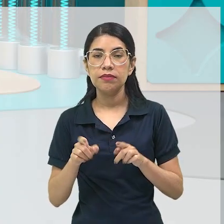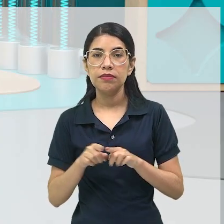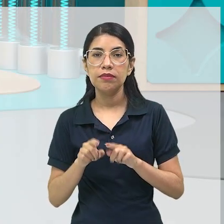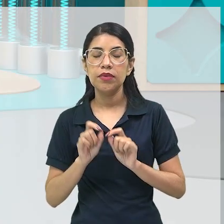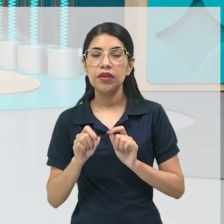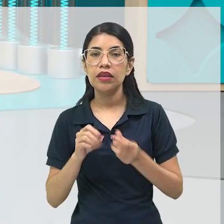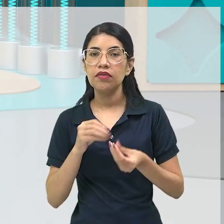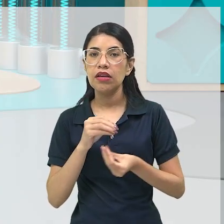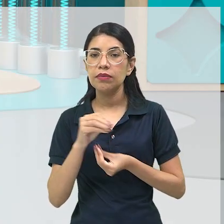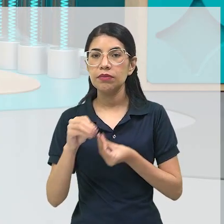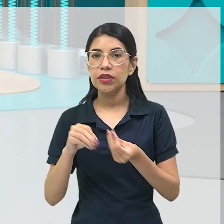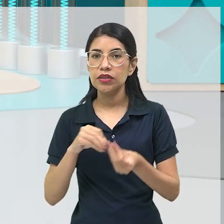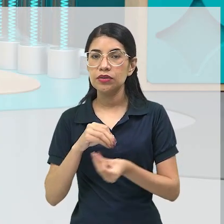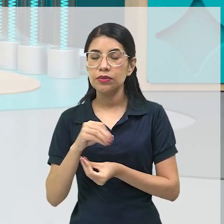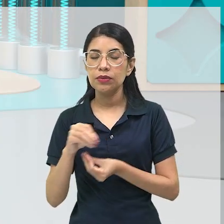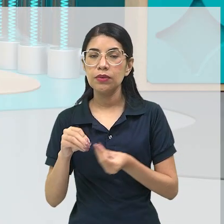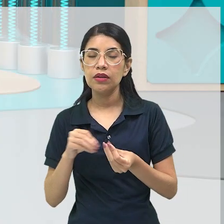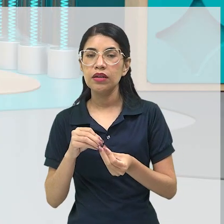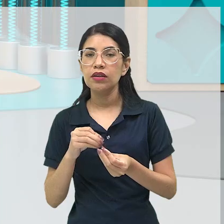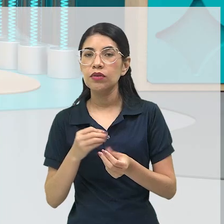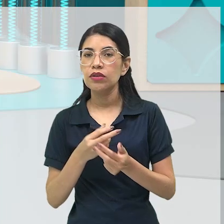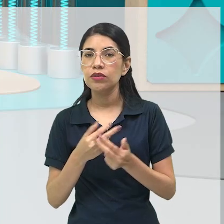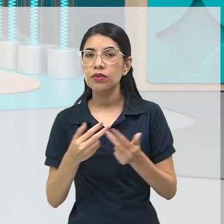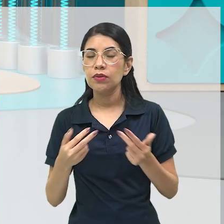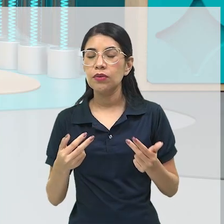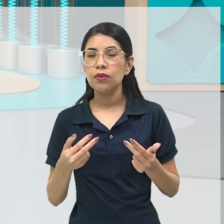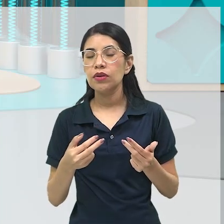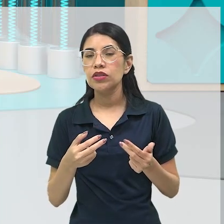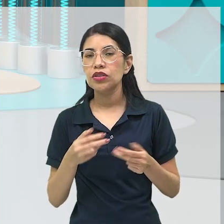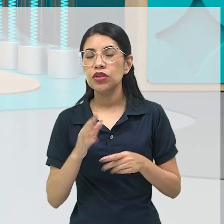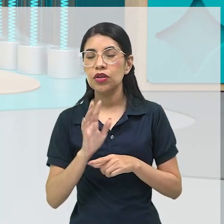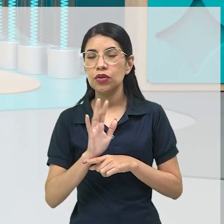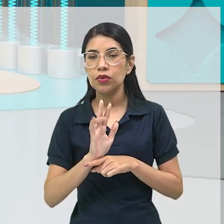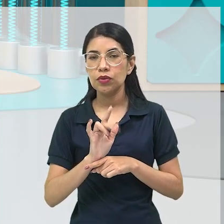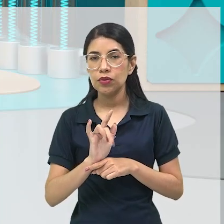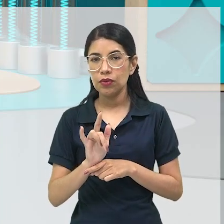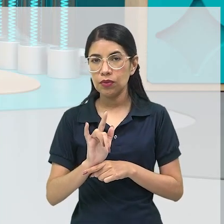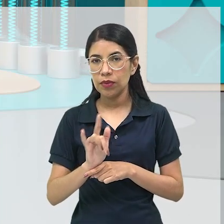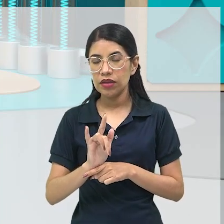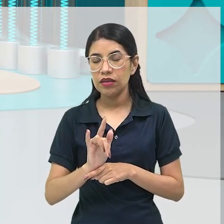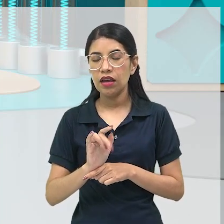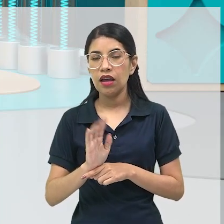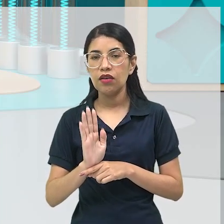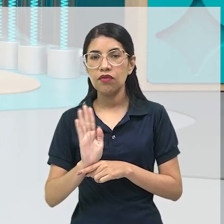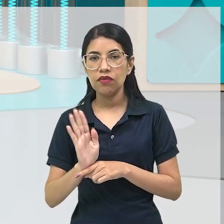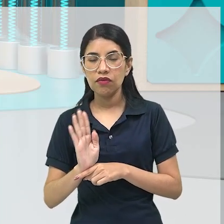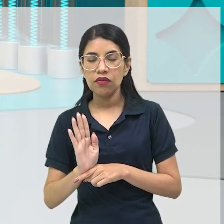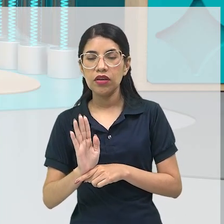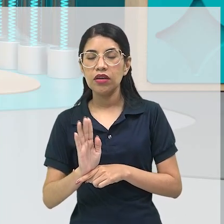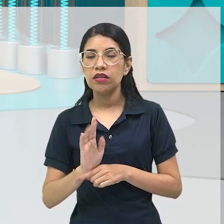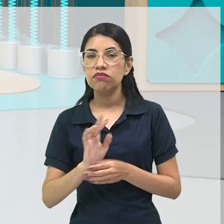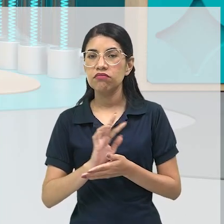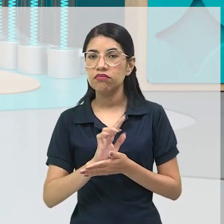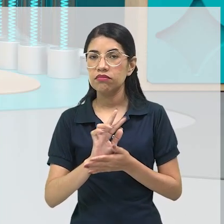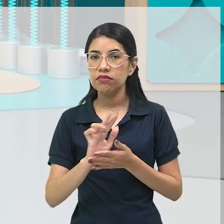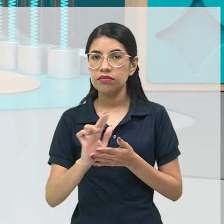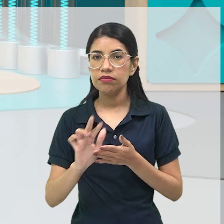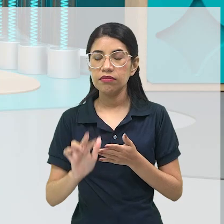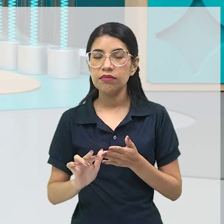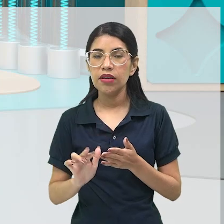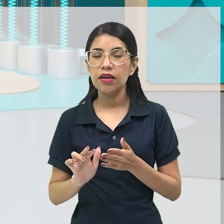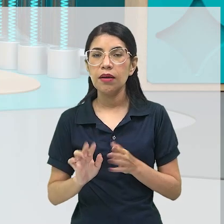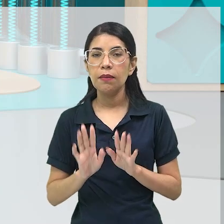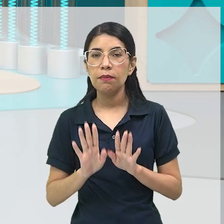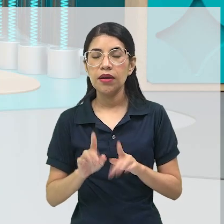vai misturando esse olhar dos documentários, de vídeos, filmes, mas